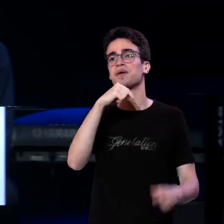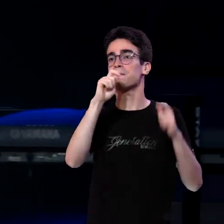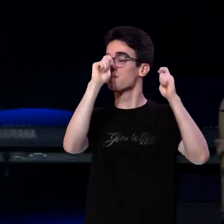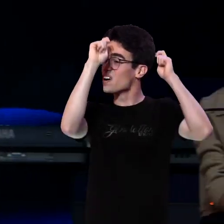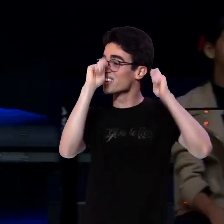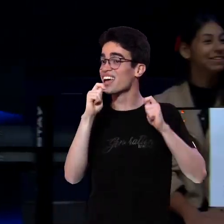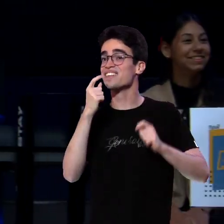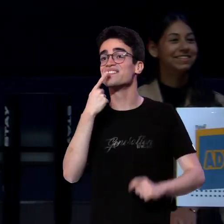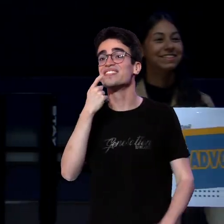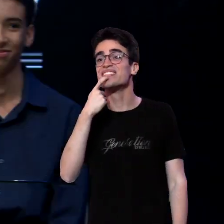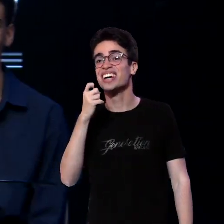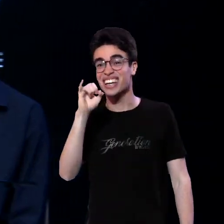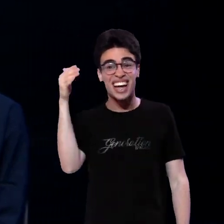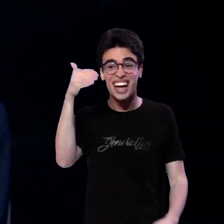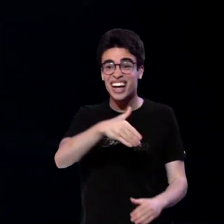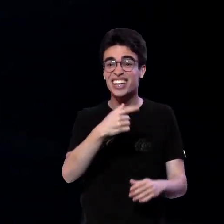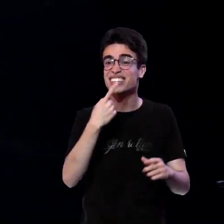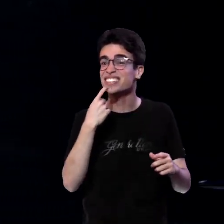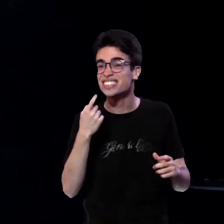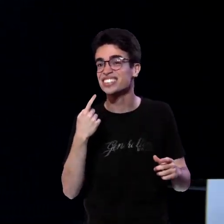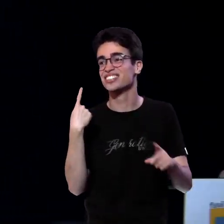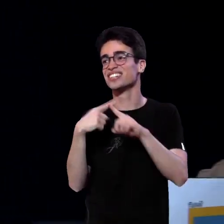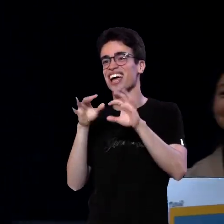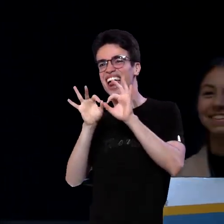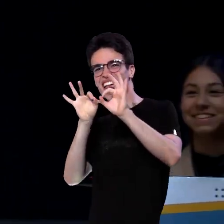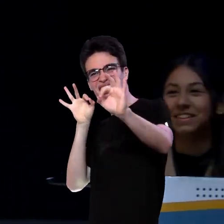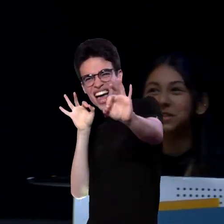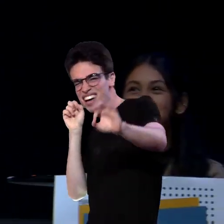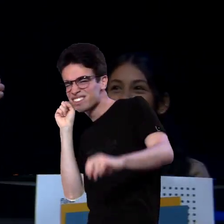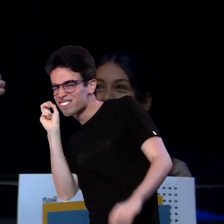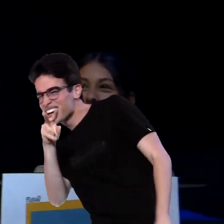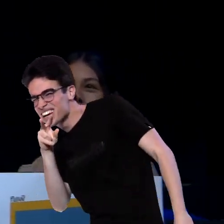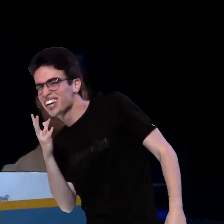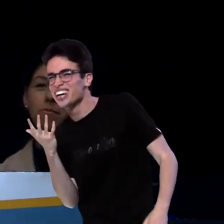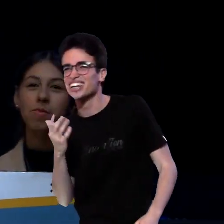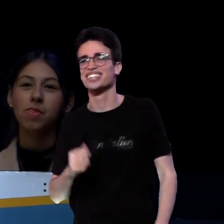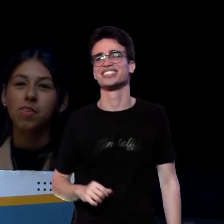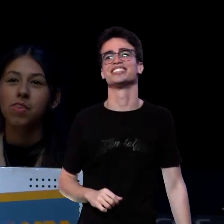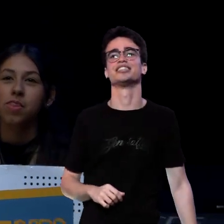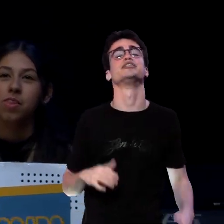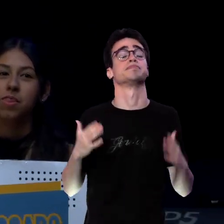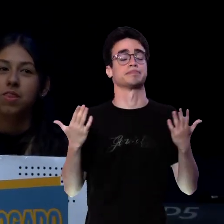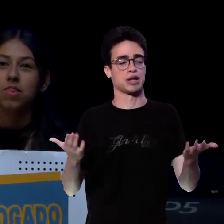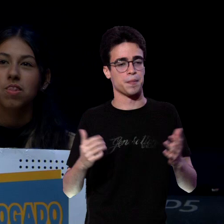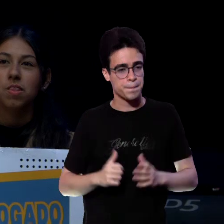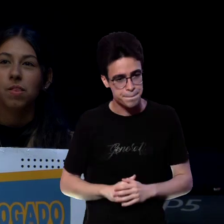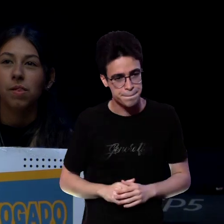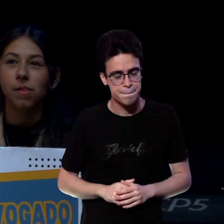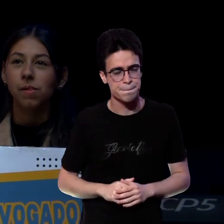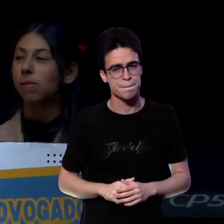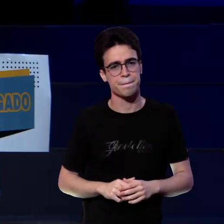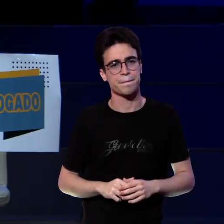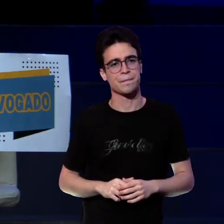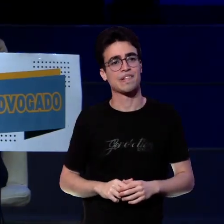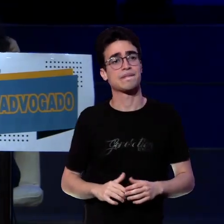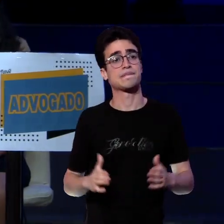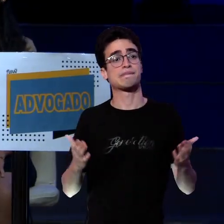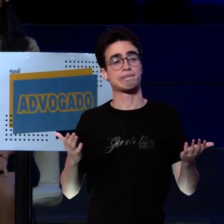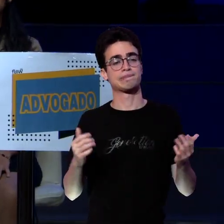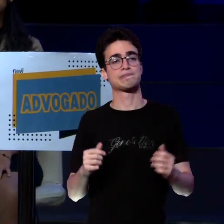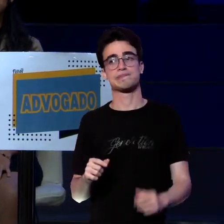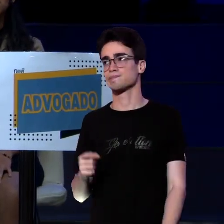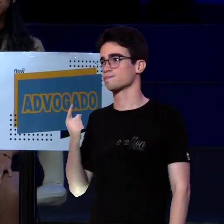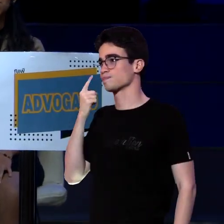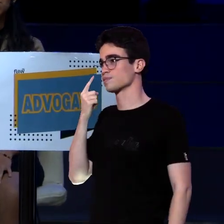eu tô de olho, mano. Porque dá pra ver de longe, entendeu? Enfim, o negócio é o seguinte. Esse